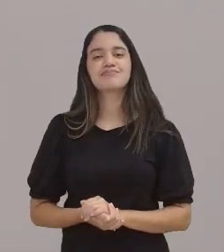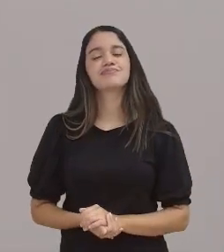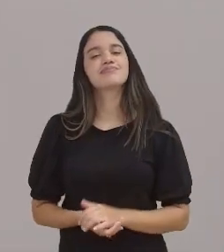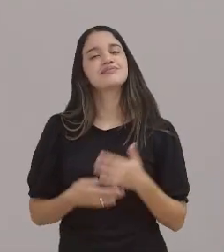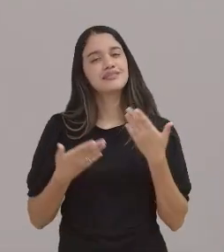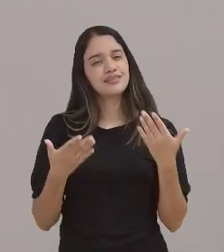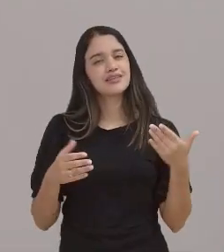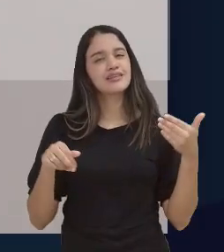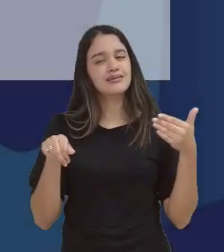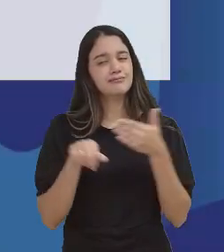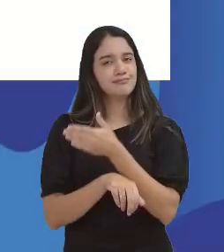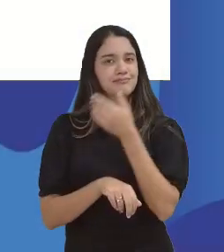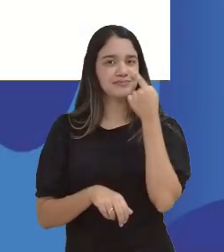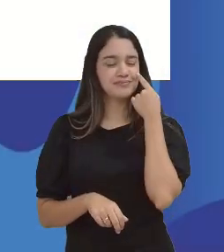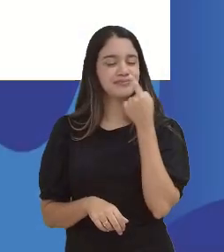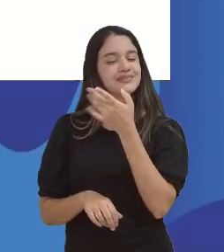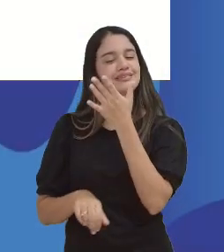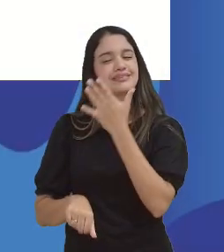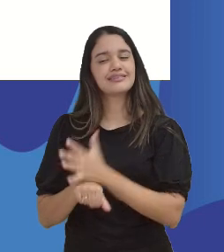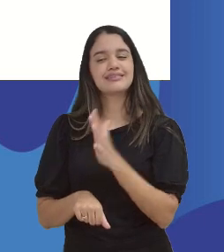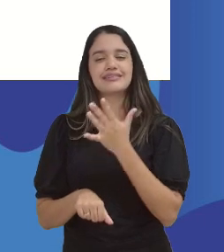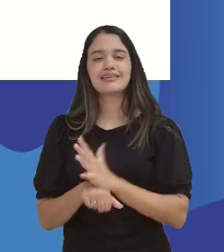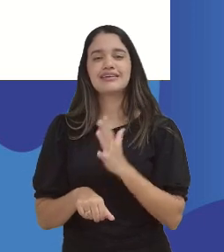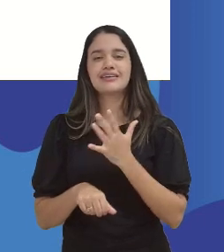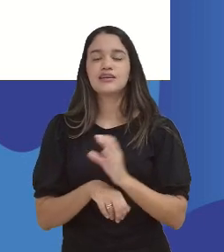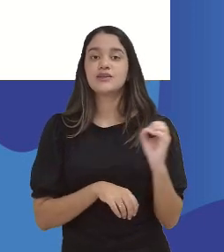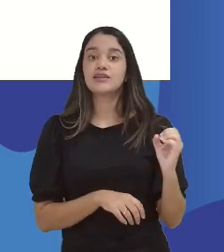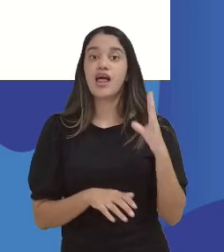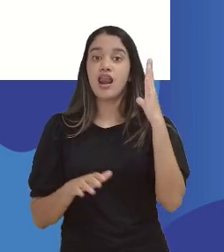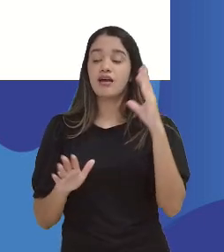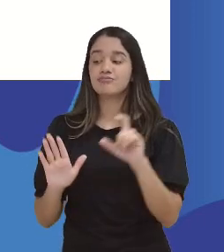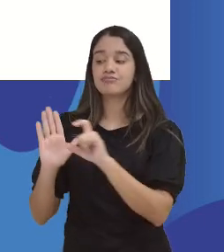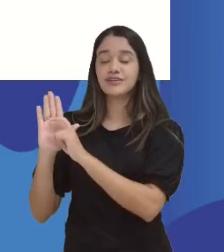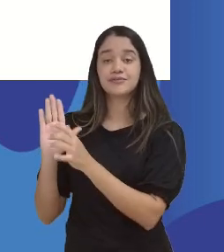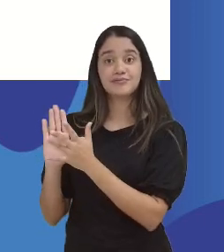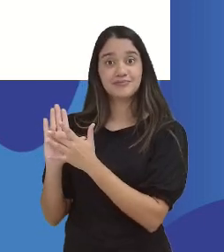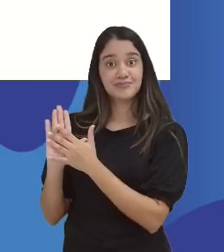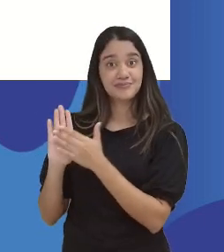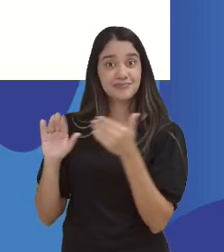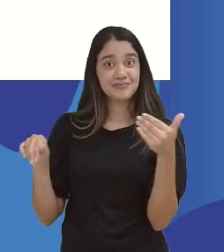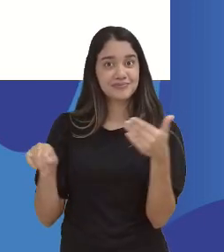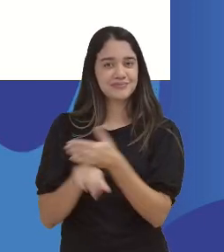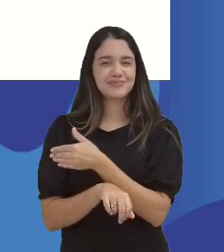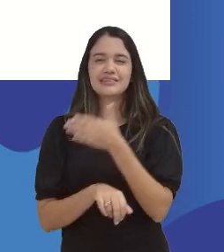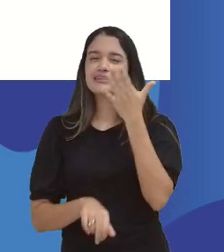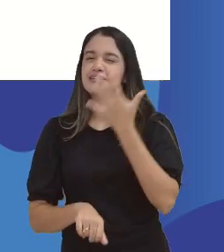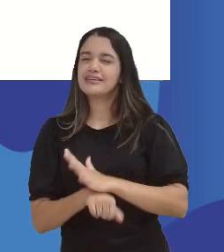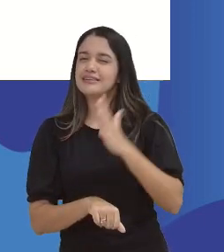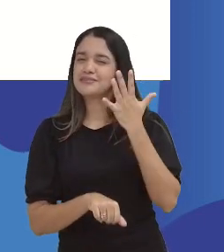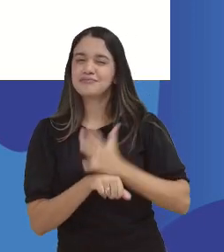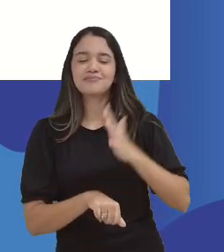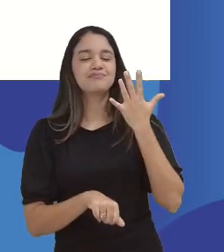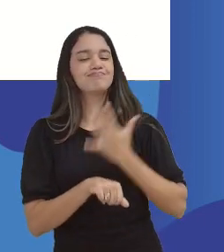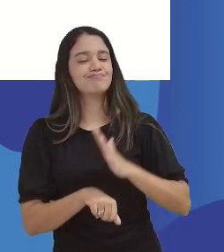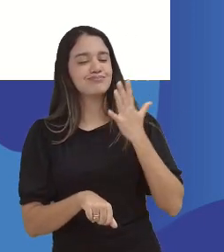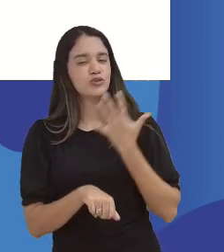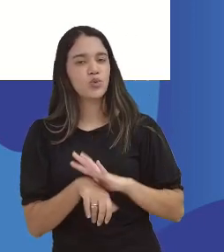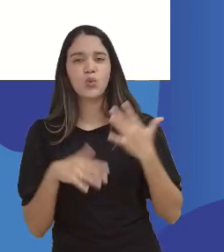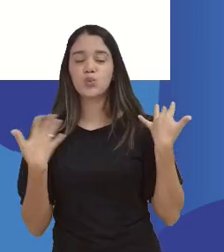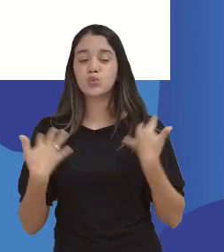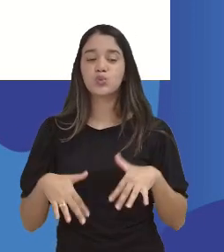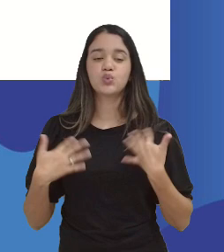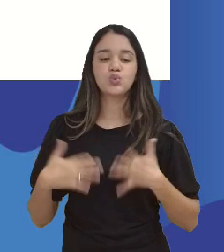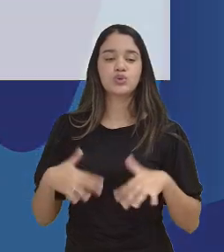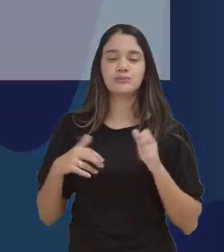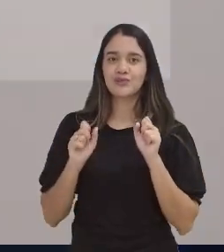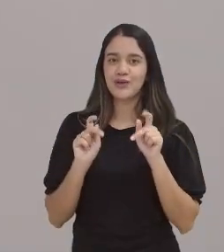aí nesse treino, aponta a câmera do seu celular para o QR Code e treine